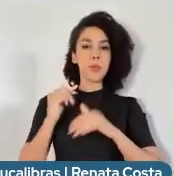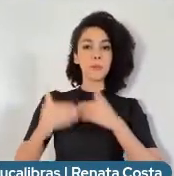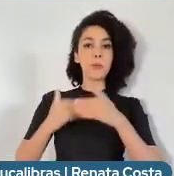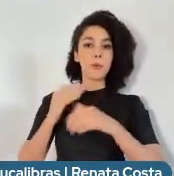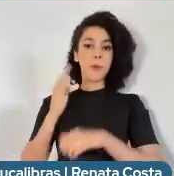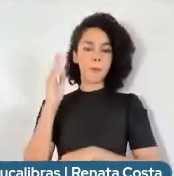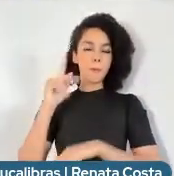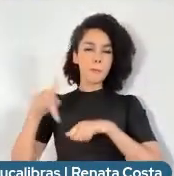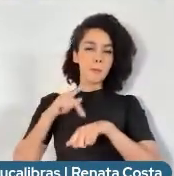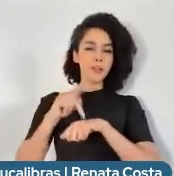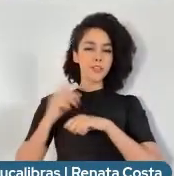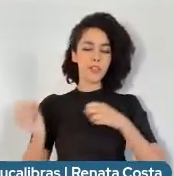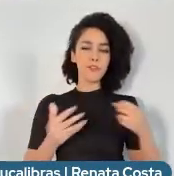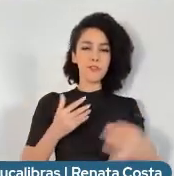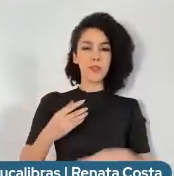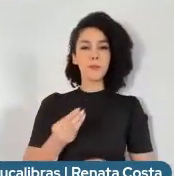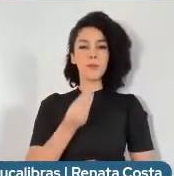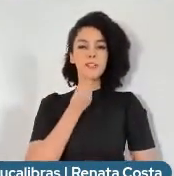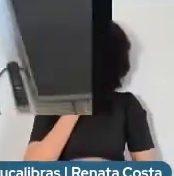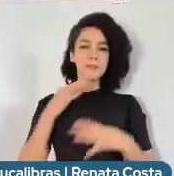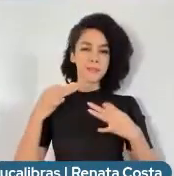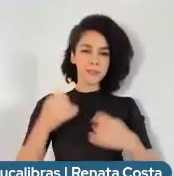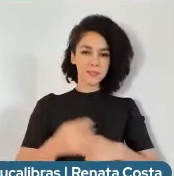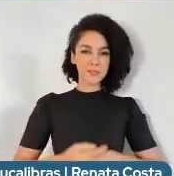Muito obrigada.